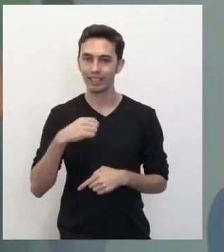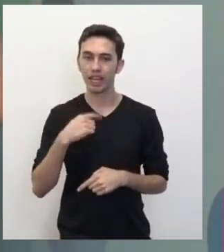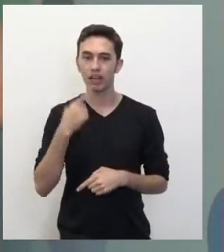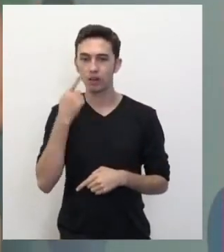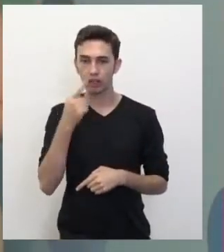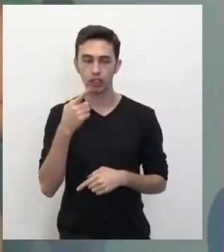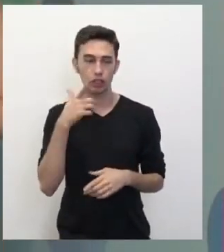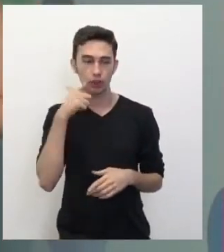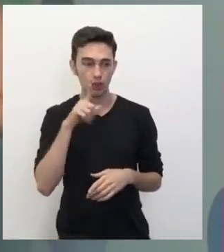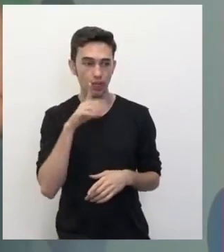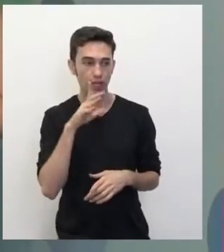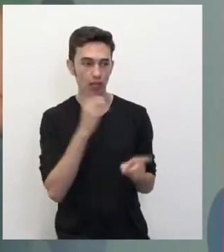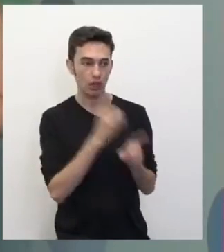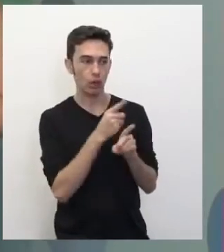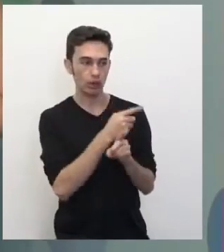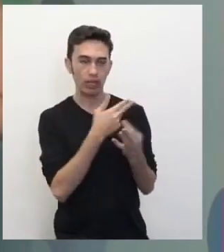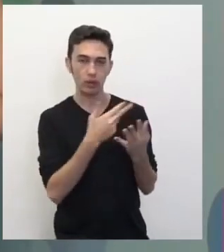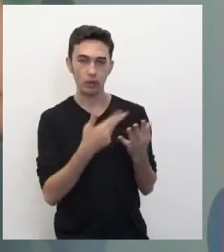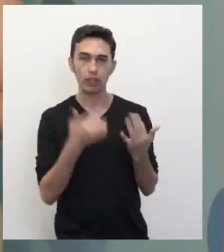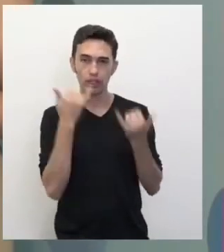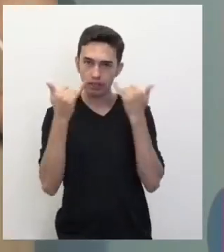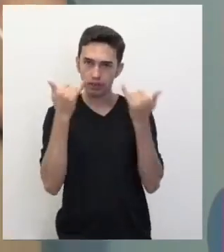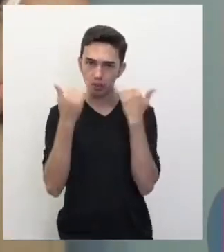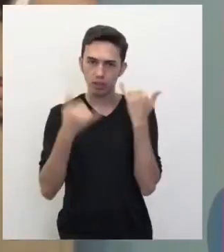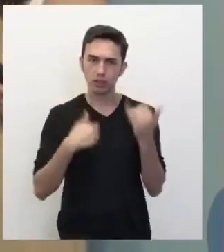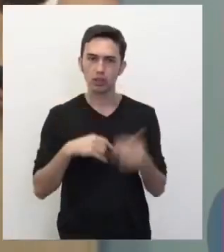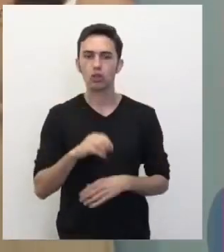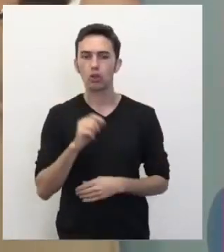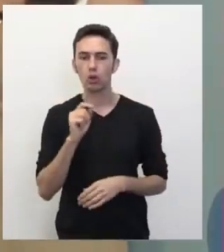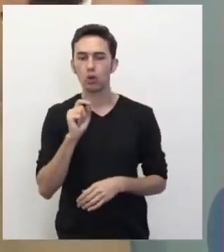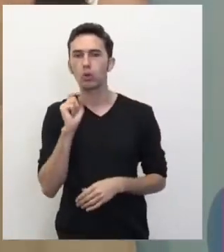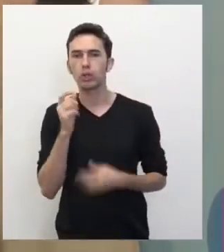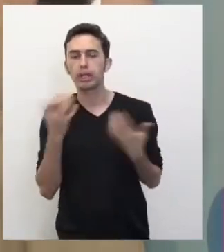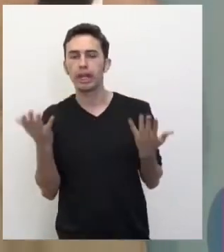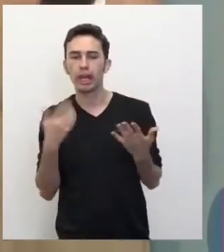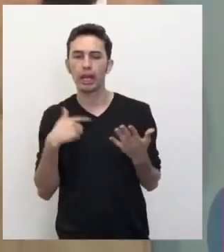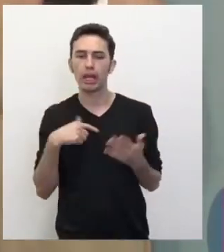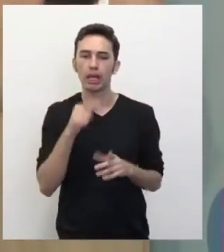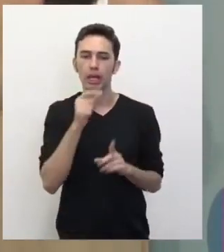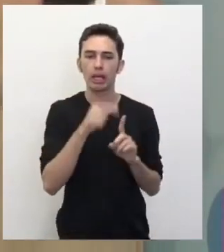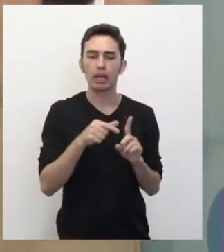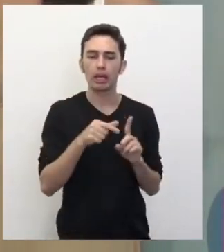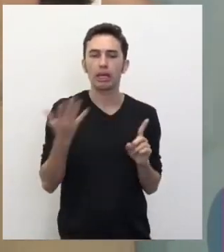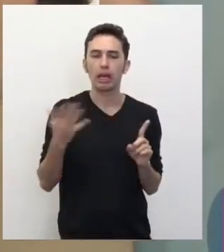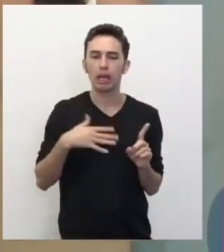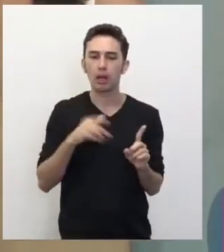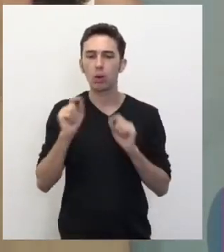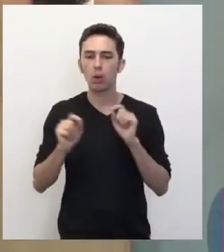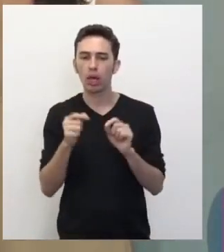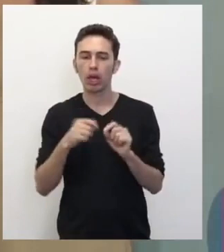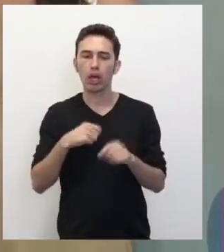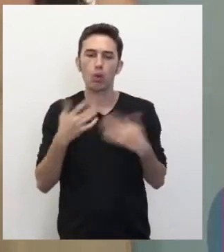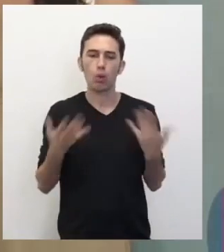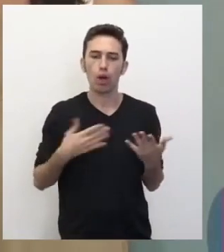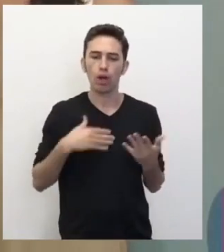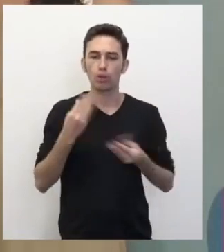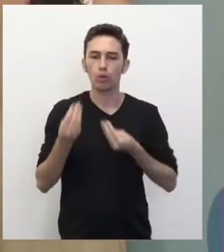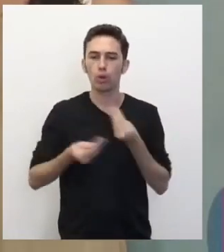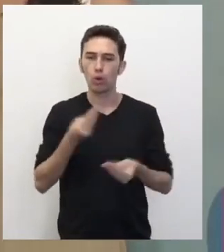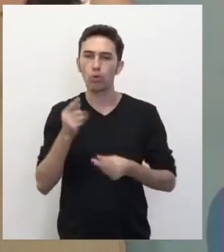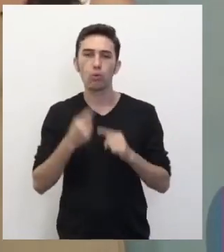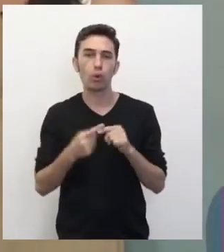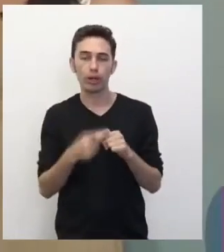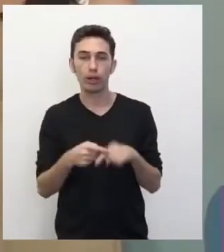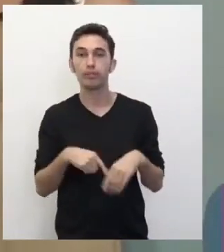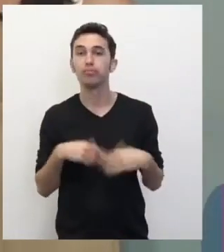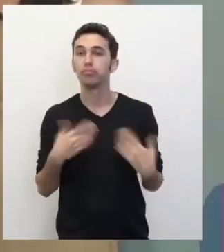todas essas informações aqui, né? O quem, o que, o quando, o como. Então, o lead parou nessa página do texto